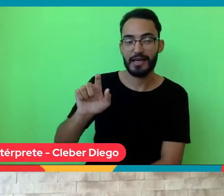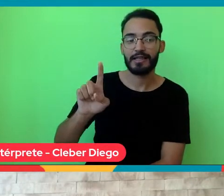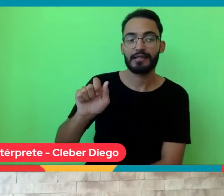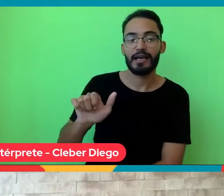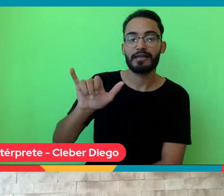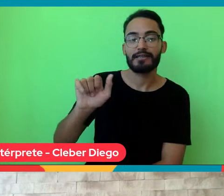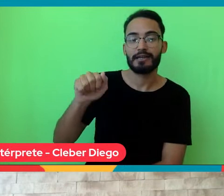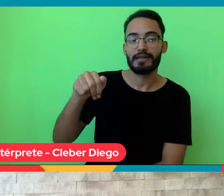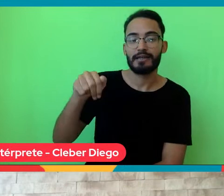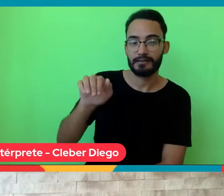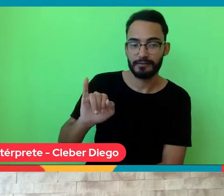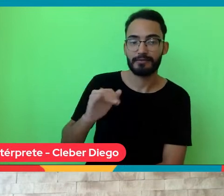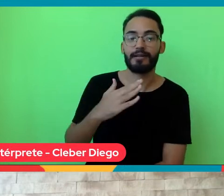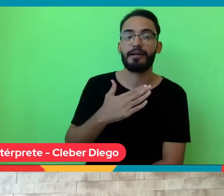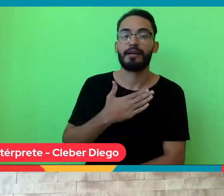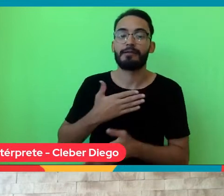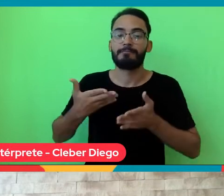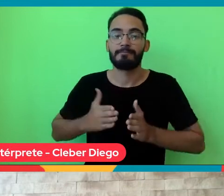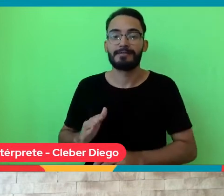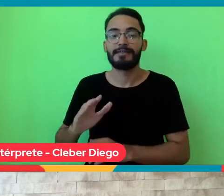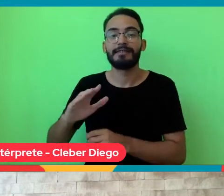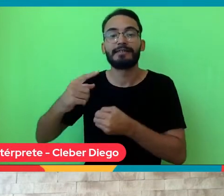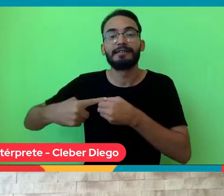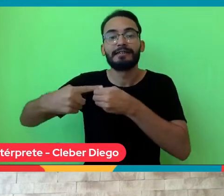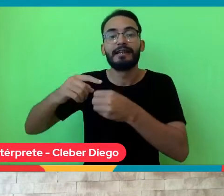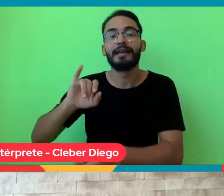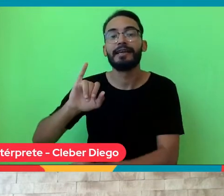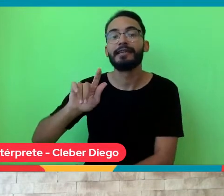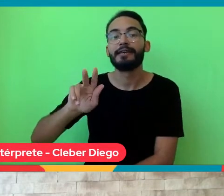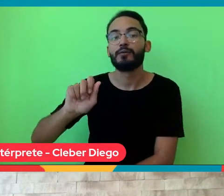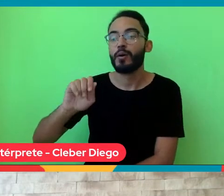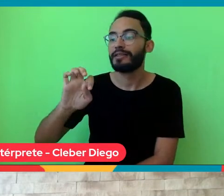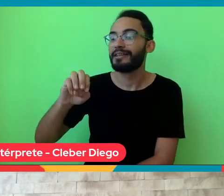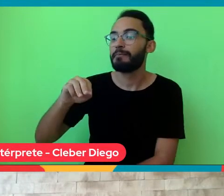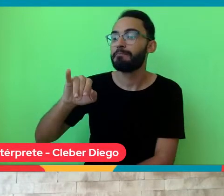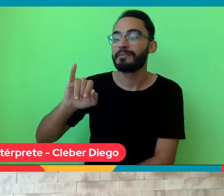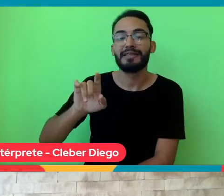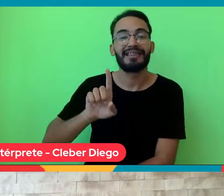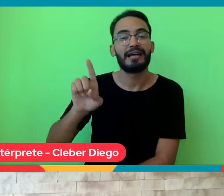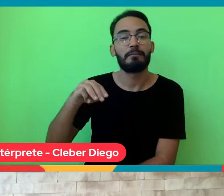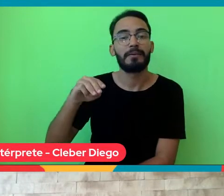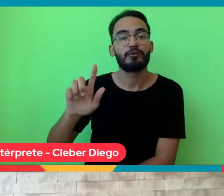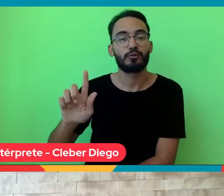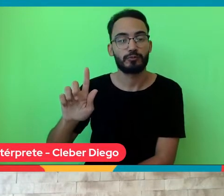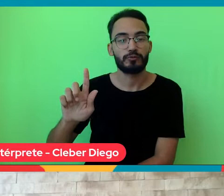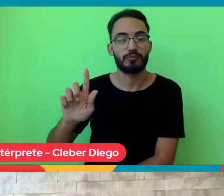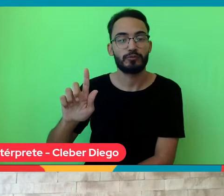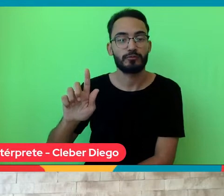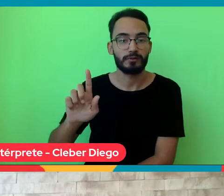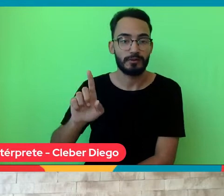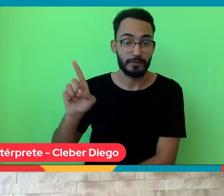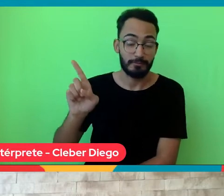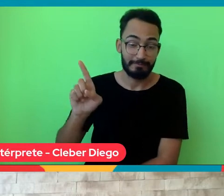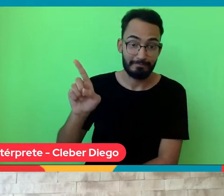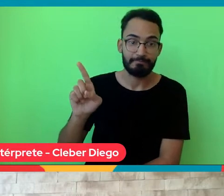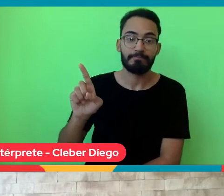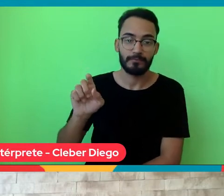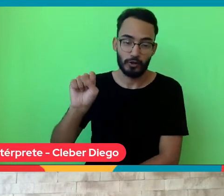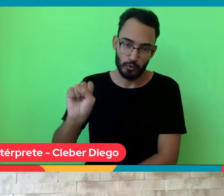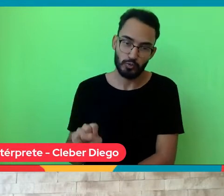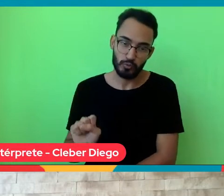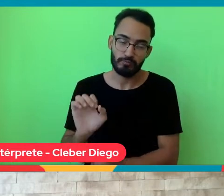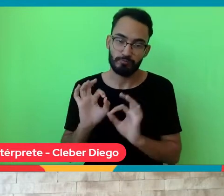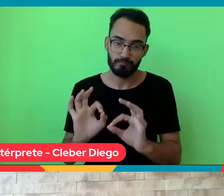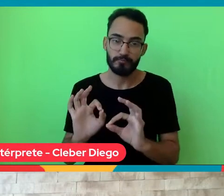Eu nasci numa cidade chamada Iguatemi, no Mato Grosso do Sul, E desde criança eu sempre gostei muito de mexer